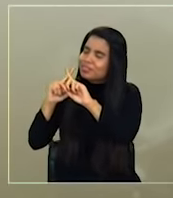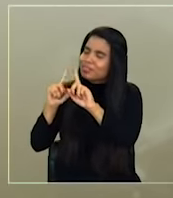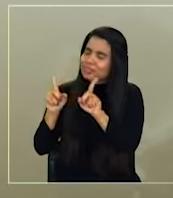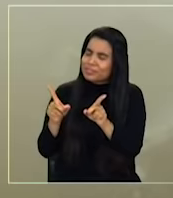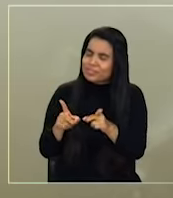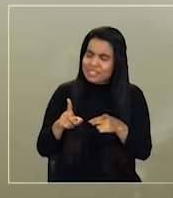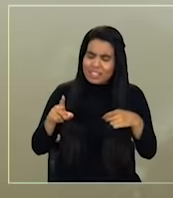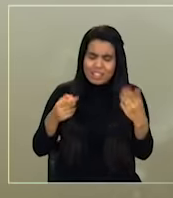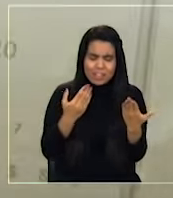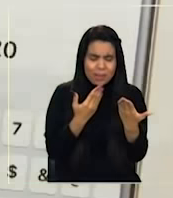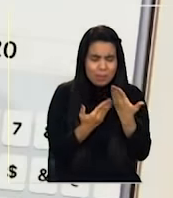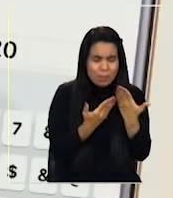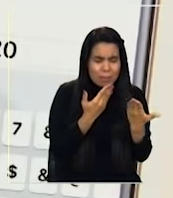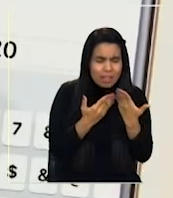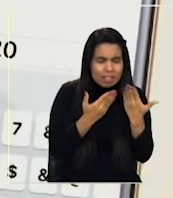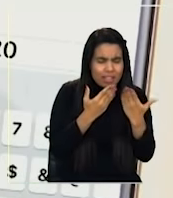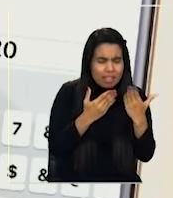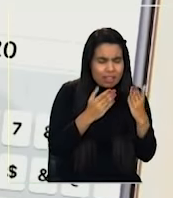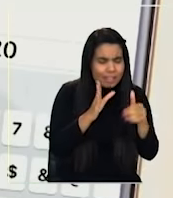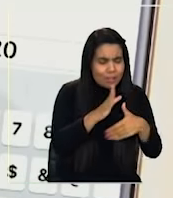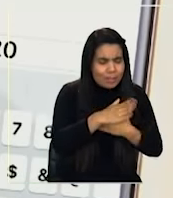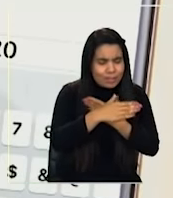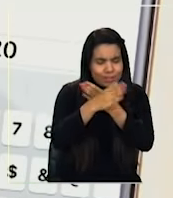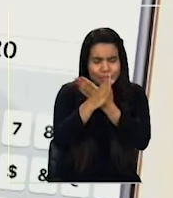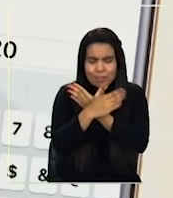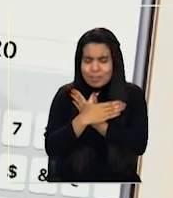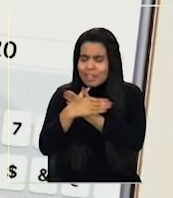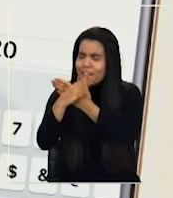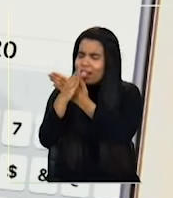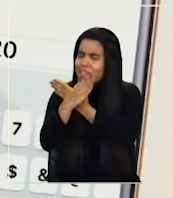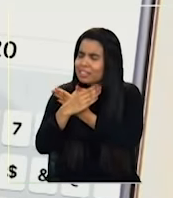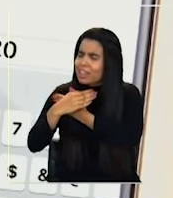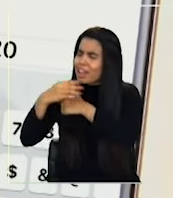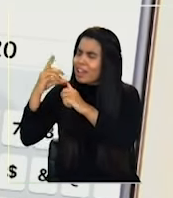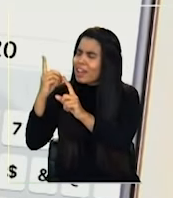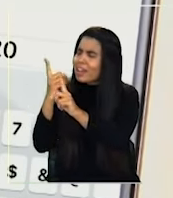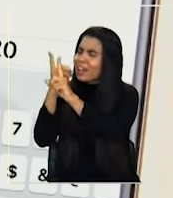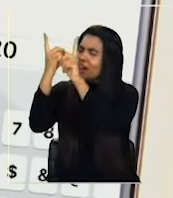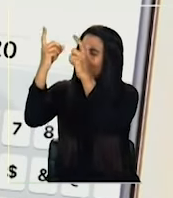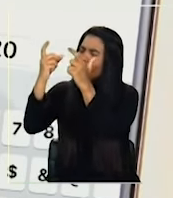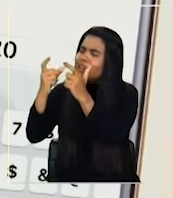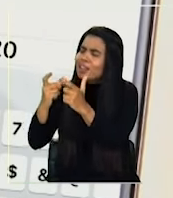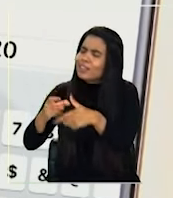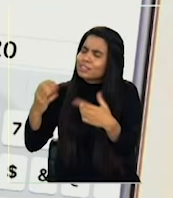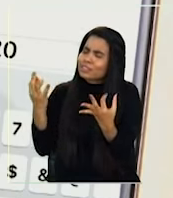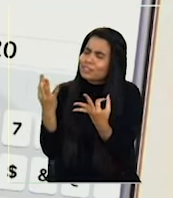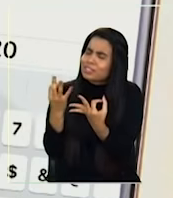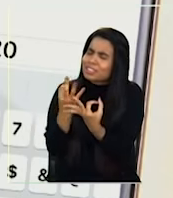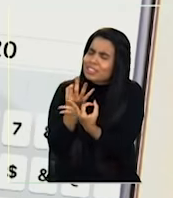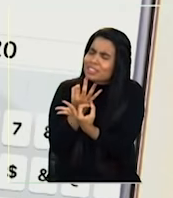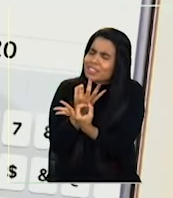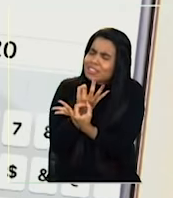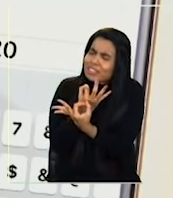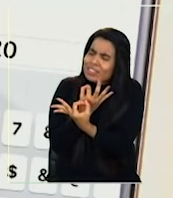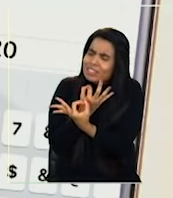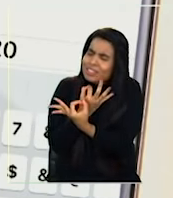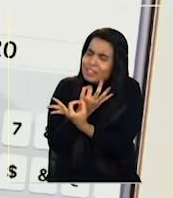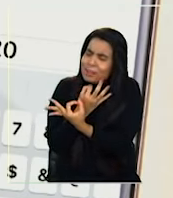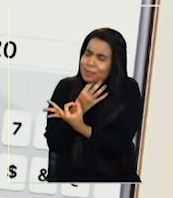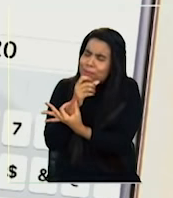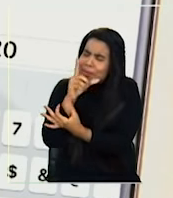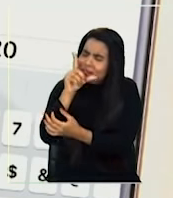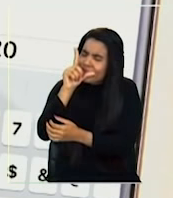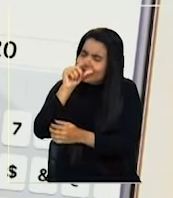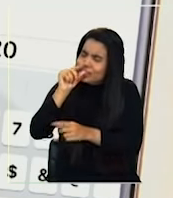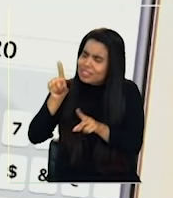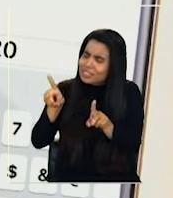átrios. O pardal encontrou casa e a andorinha